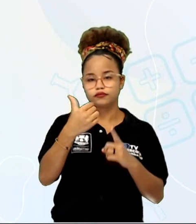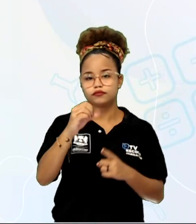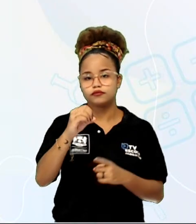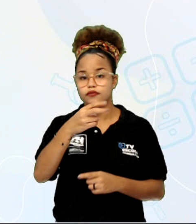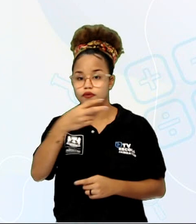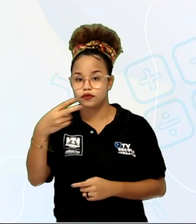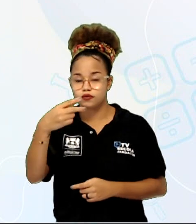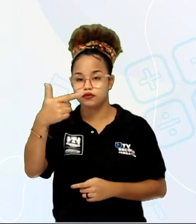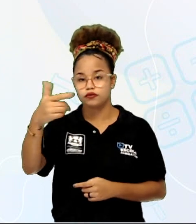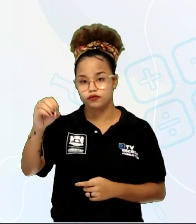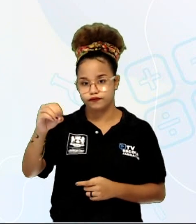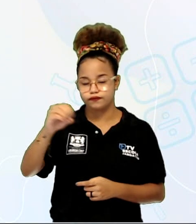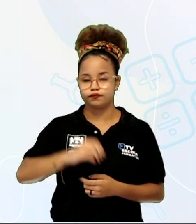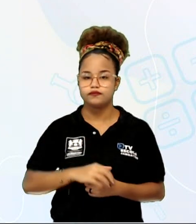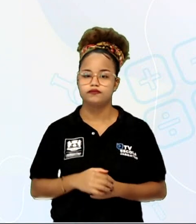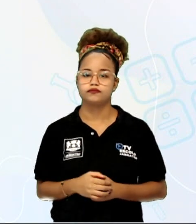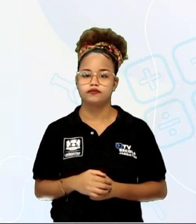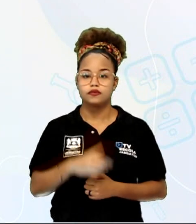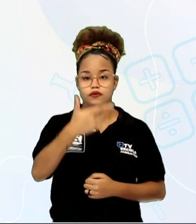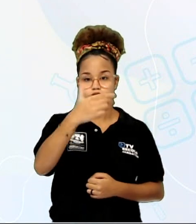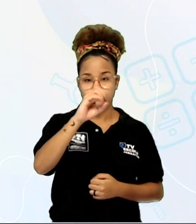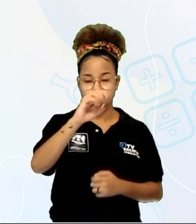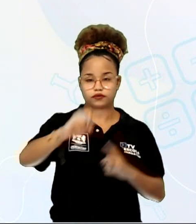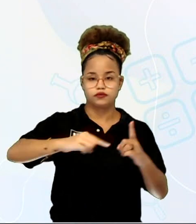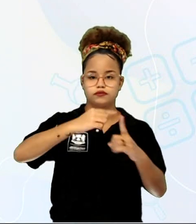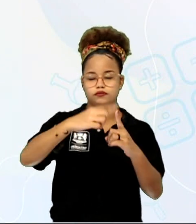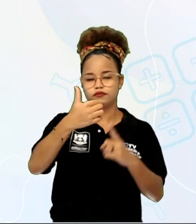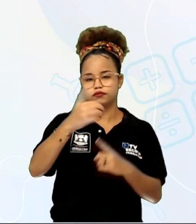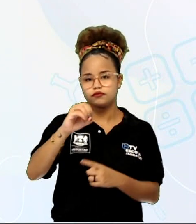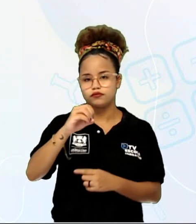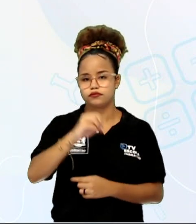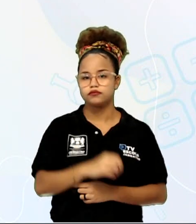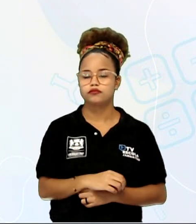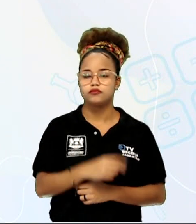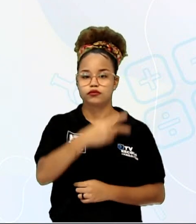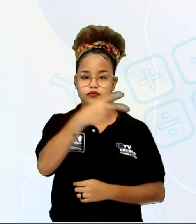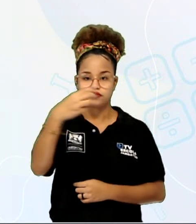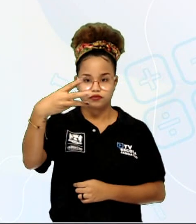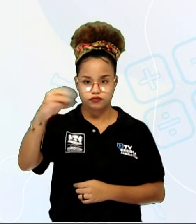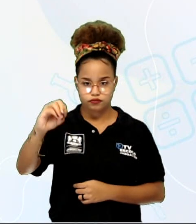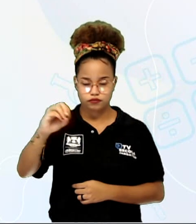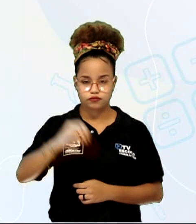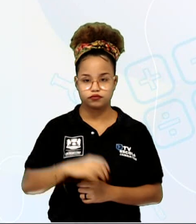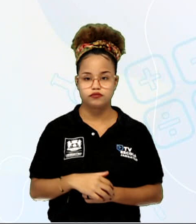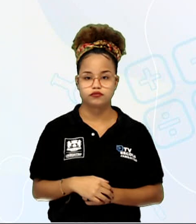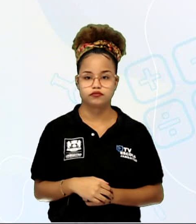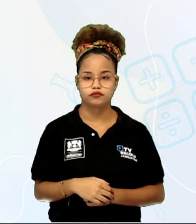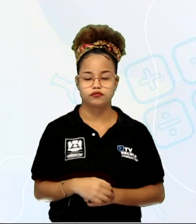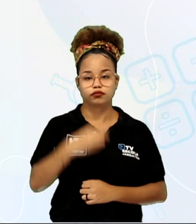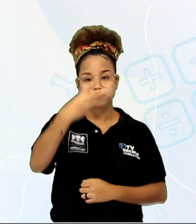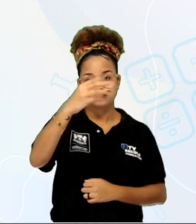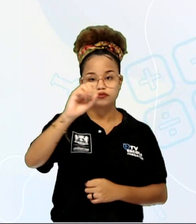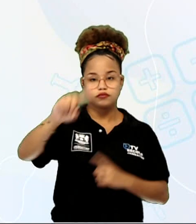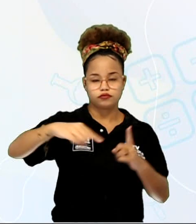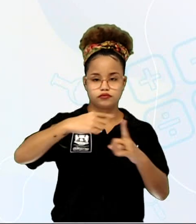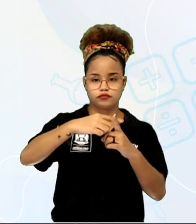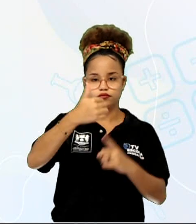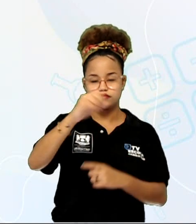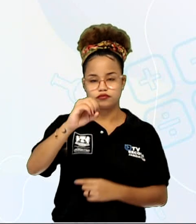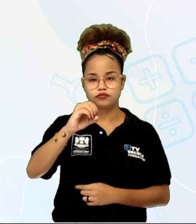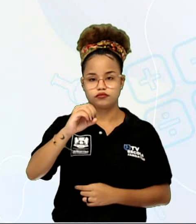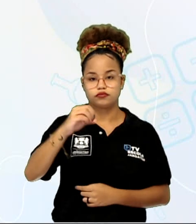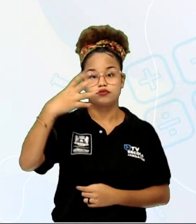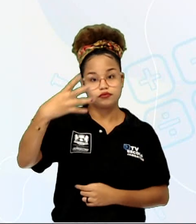10, 20. 20 mais 10, 30. 30 mais